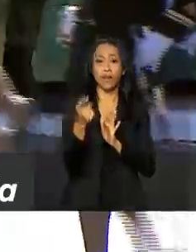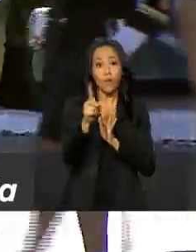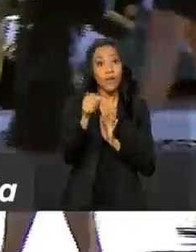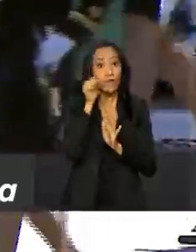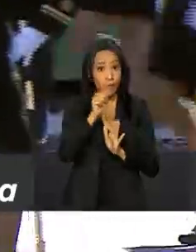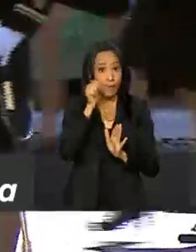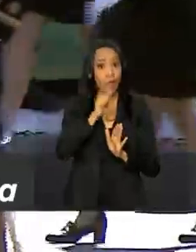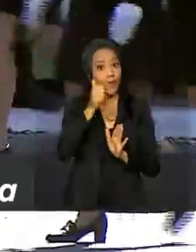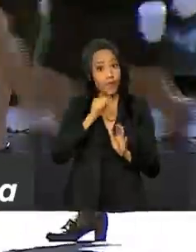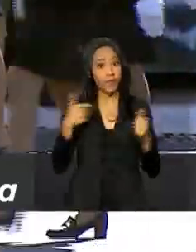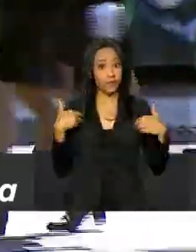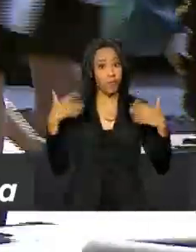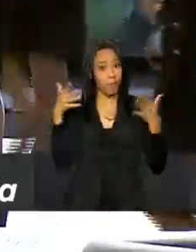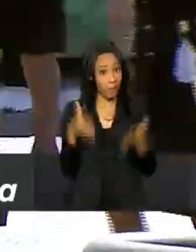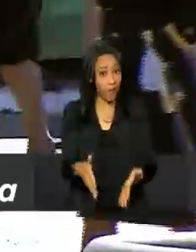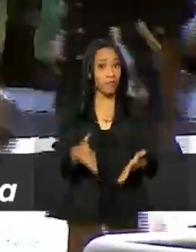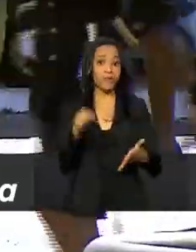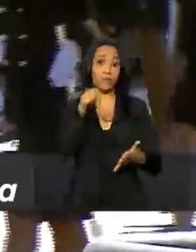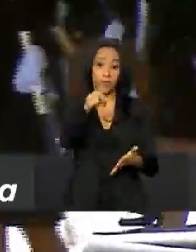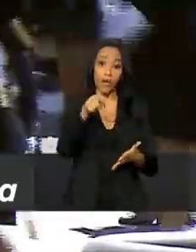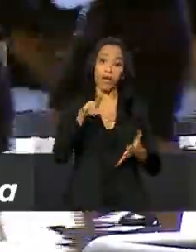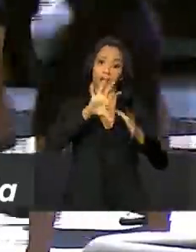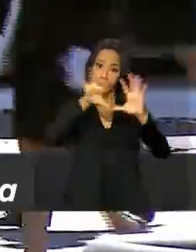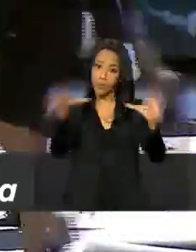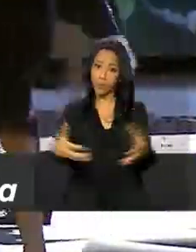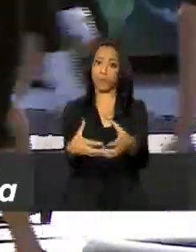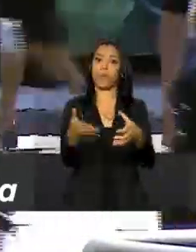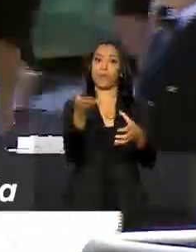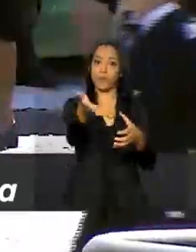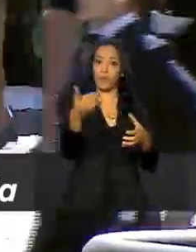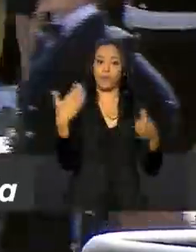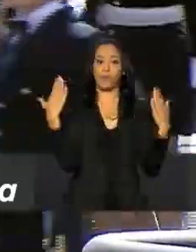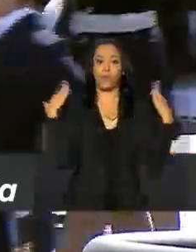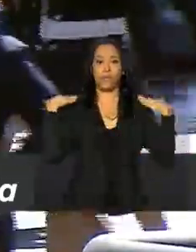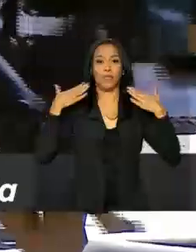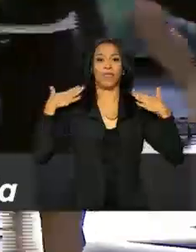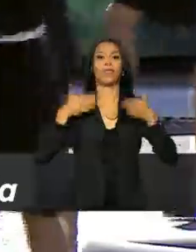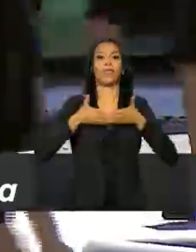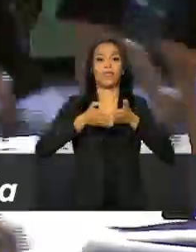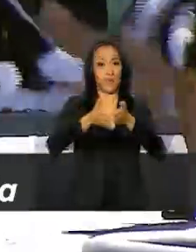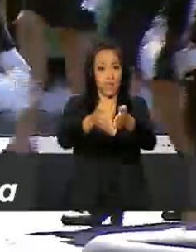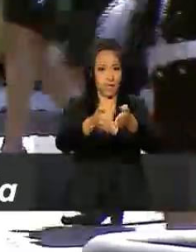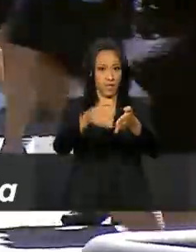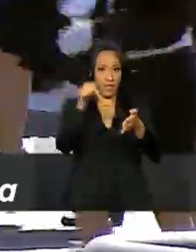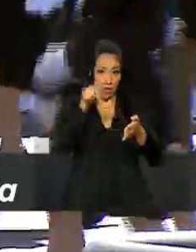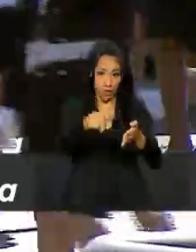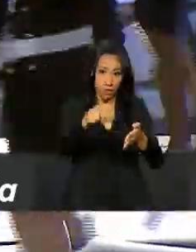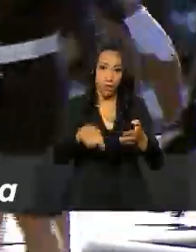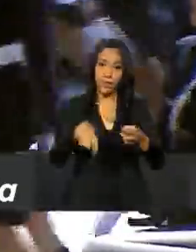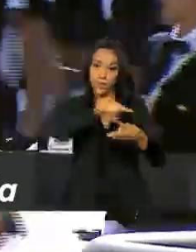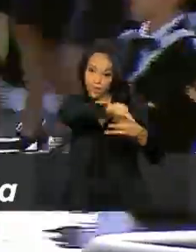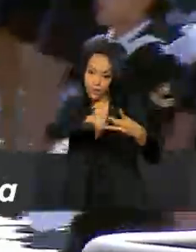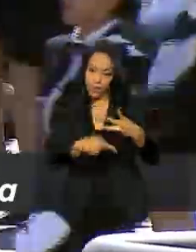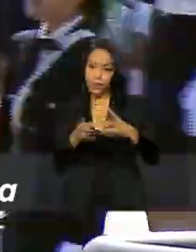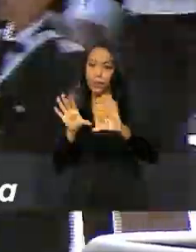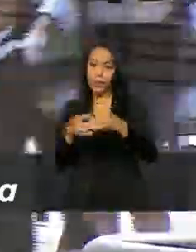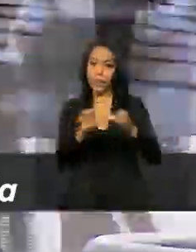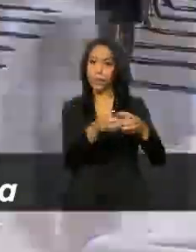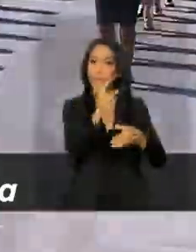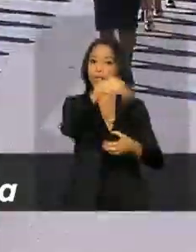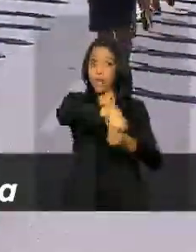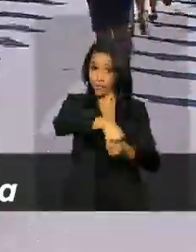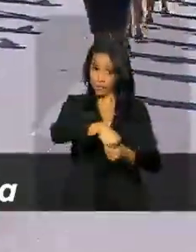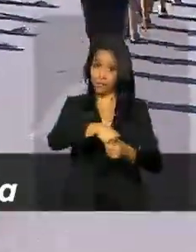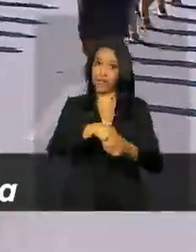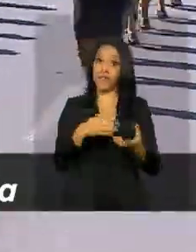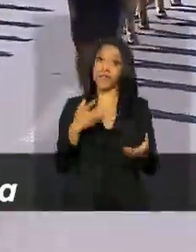estar participando dos três corpos operativos da Marinha do Brasil. Corpo da Armada, Corpo de Aeronaves e Corpo de Intendente. Ou seja,